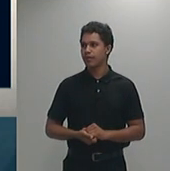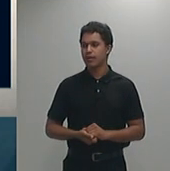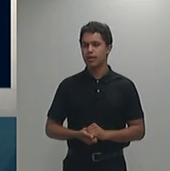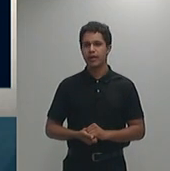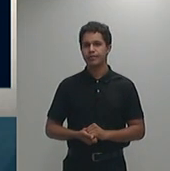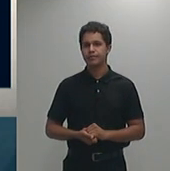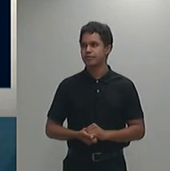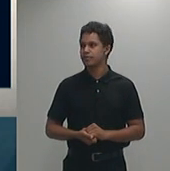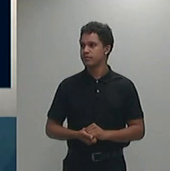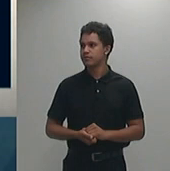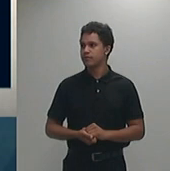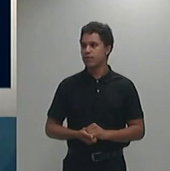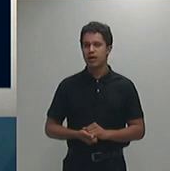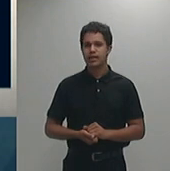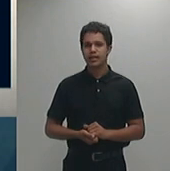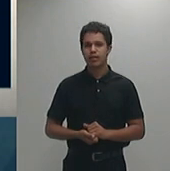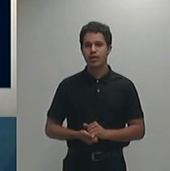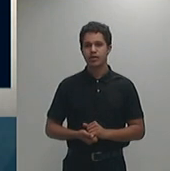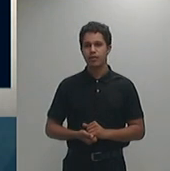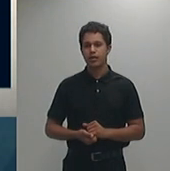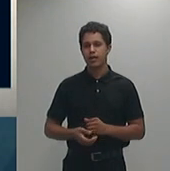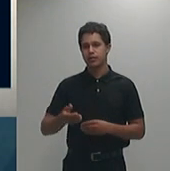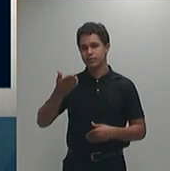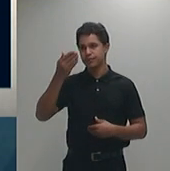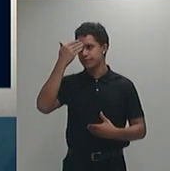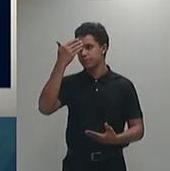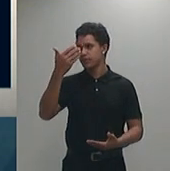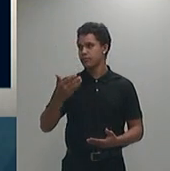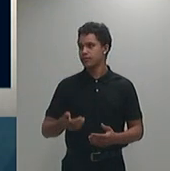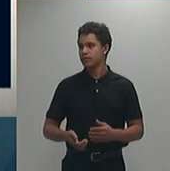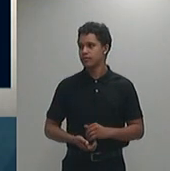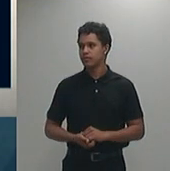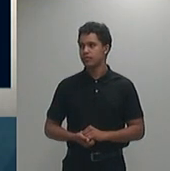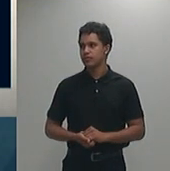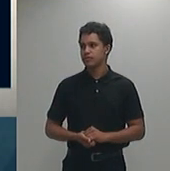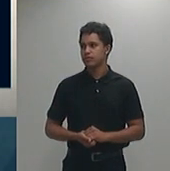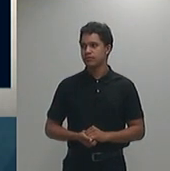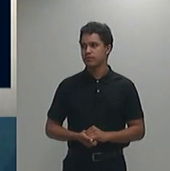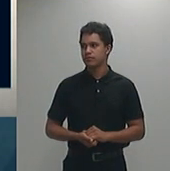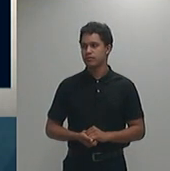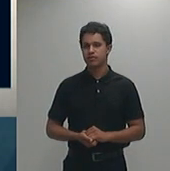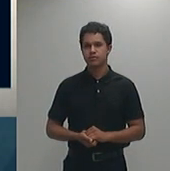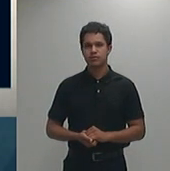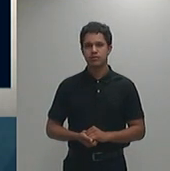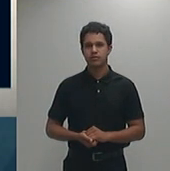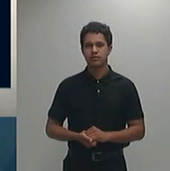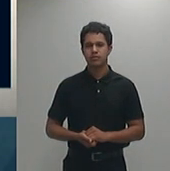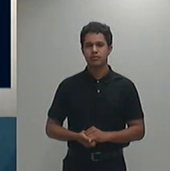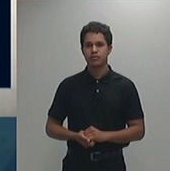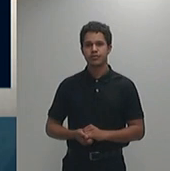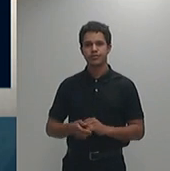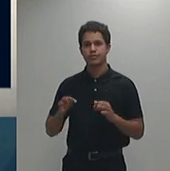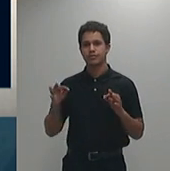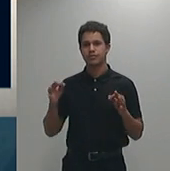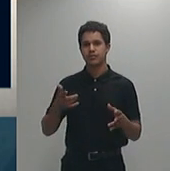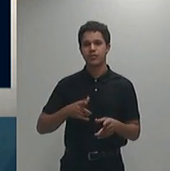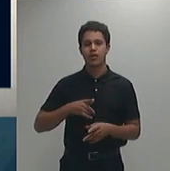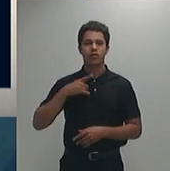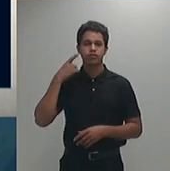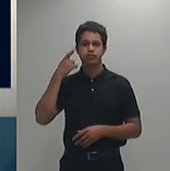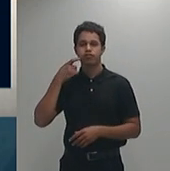acréscimo de voto Muito obrigado Presidente Parabéns Vinícius Denise também cumprimento os ilustres advogados